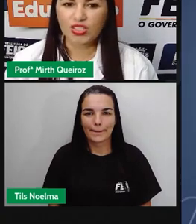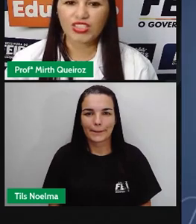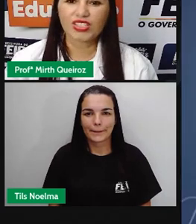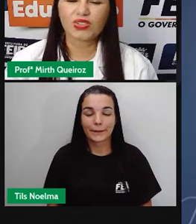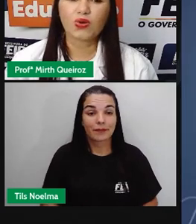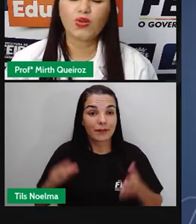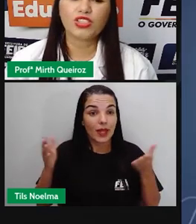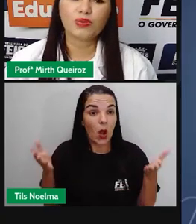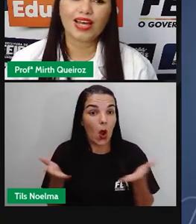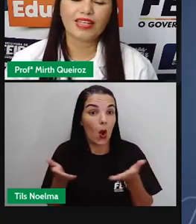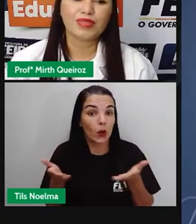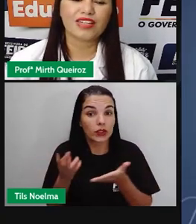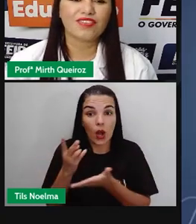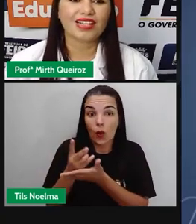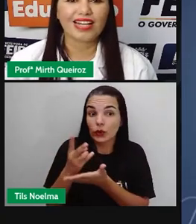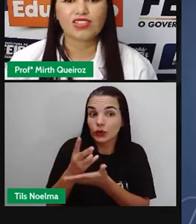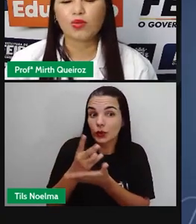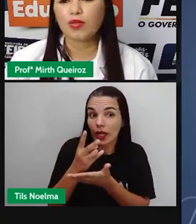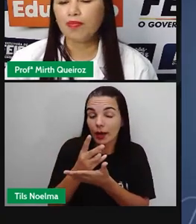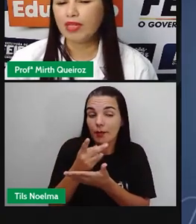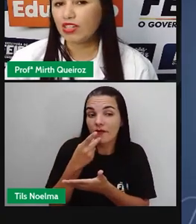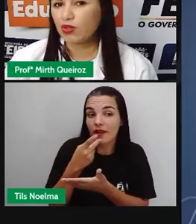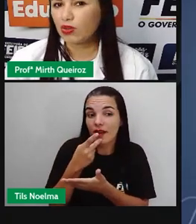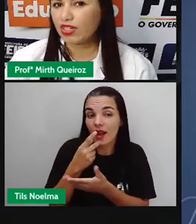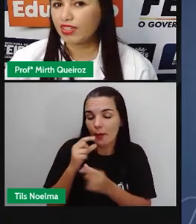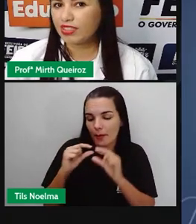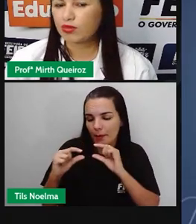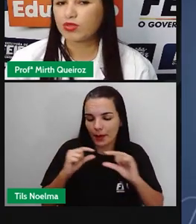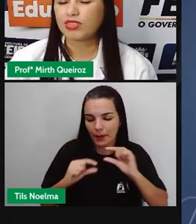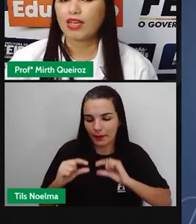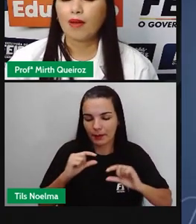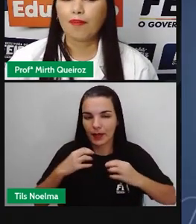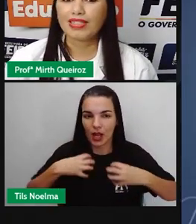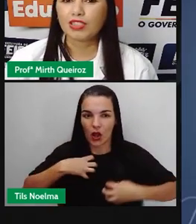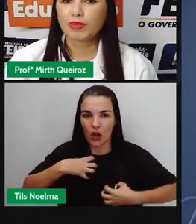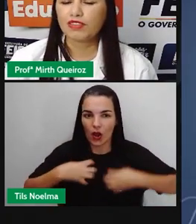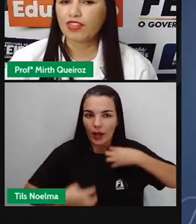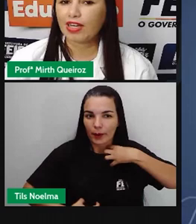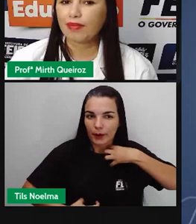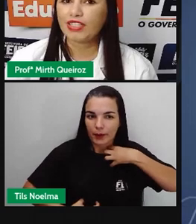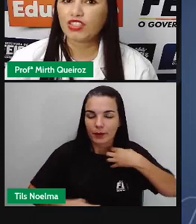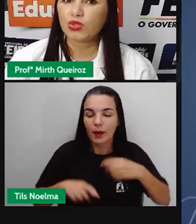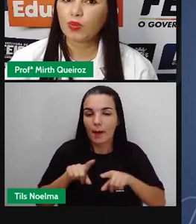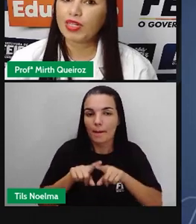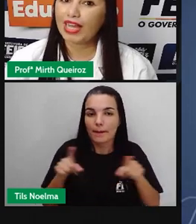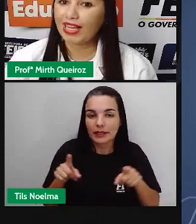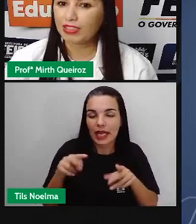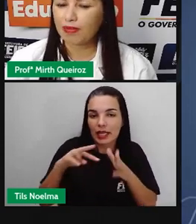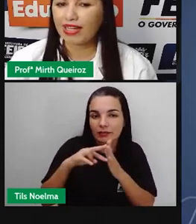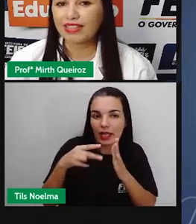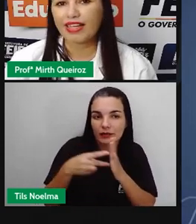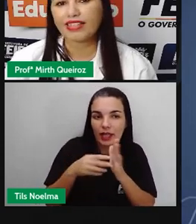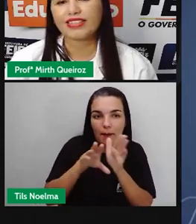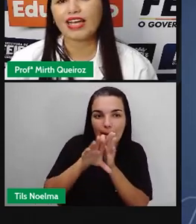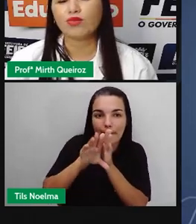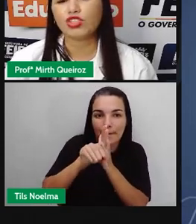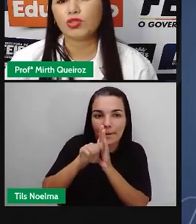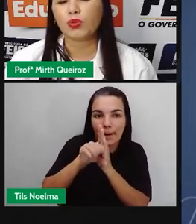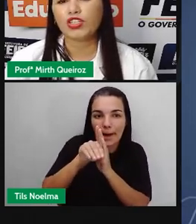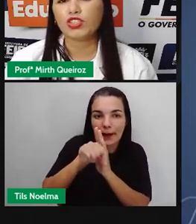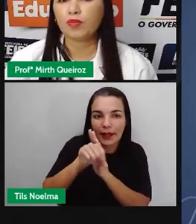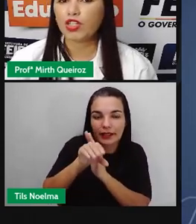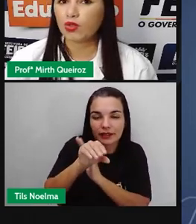hoje nós continuaremos a falar sobre microrganismos Mais especificamente sobre as bactérias